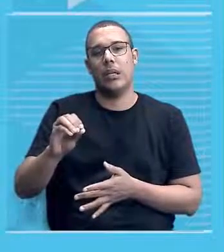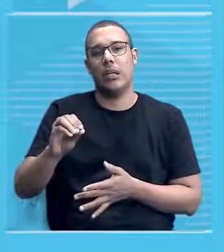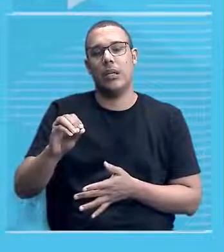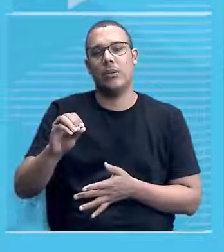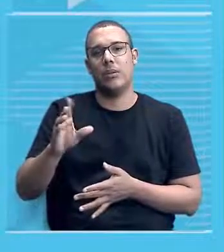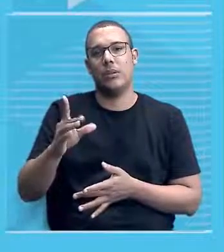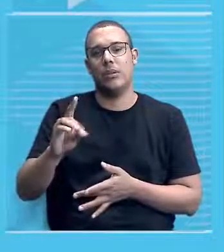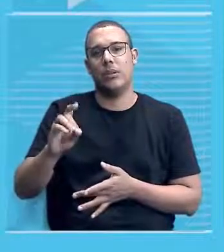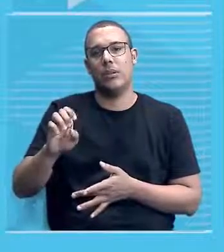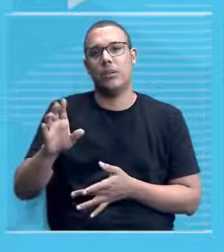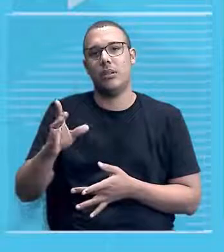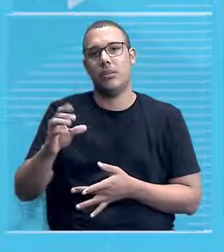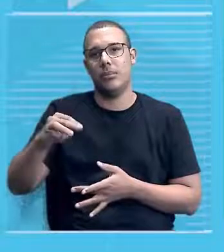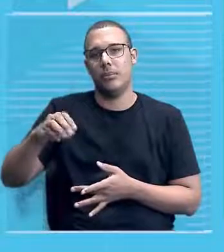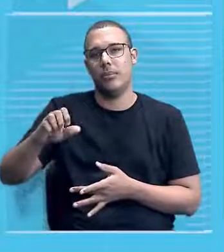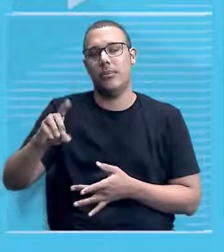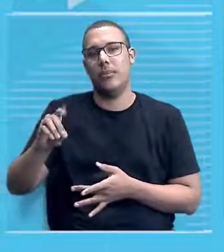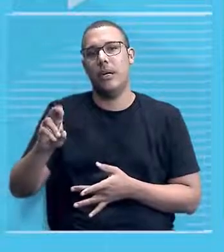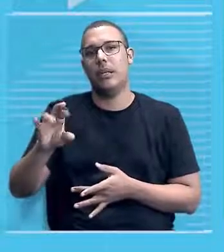isso